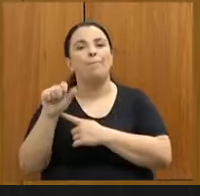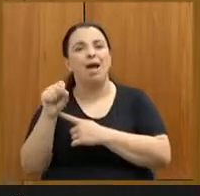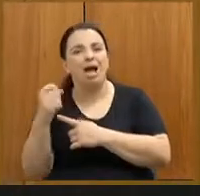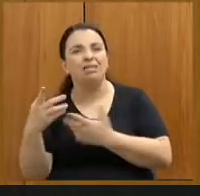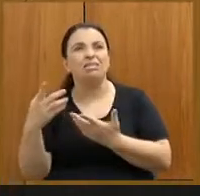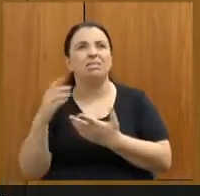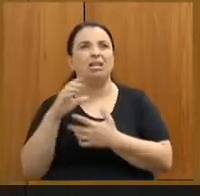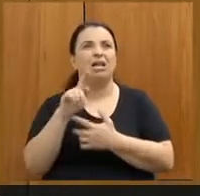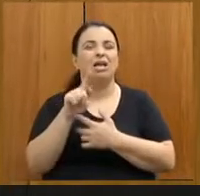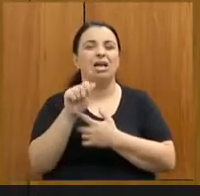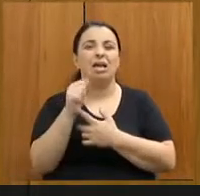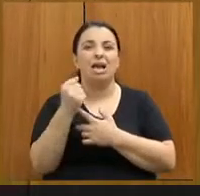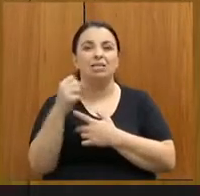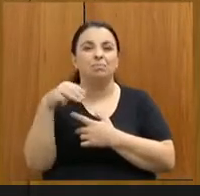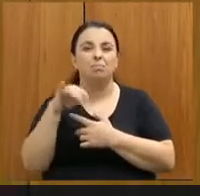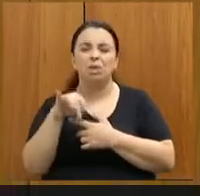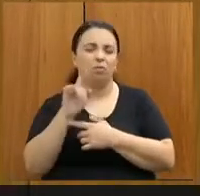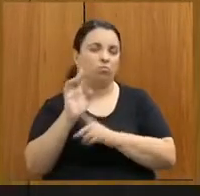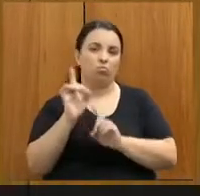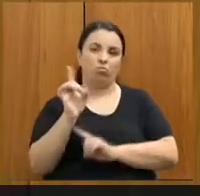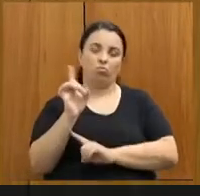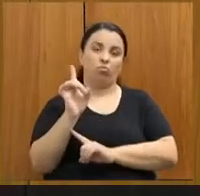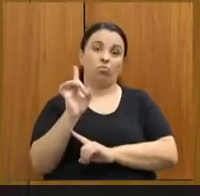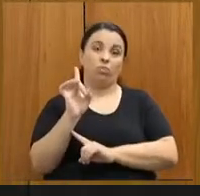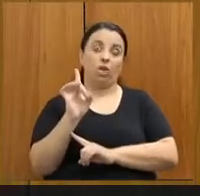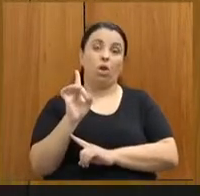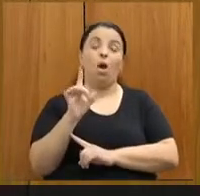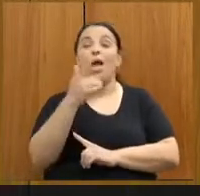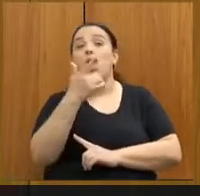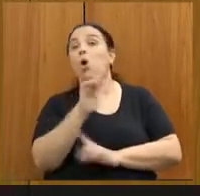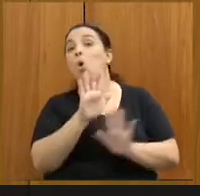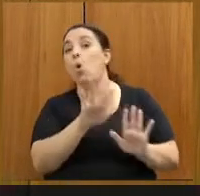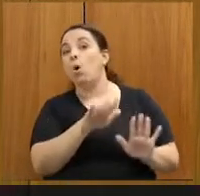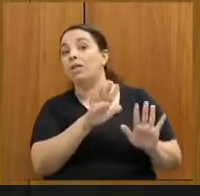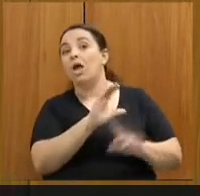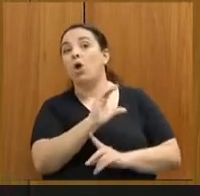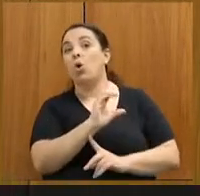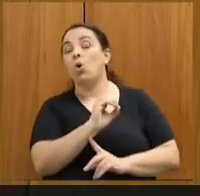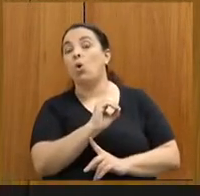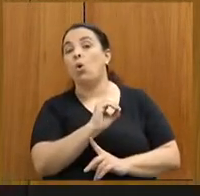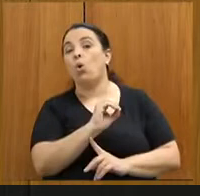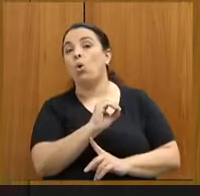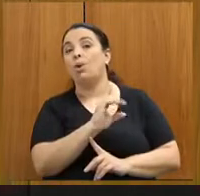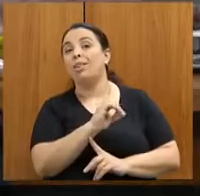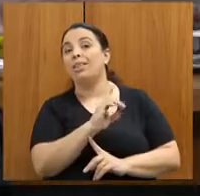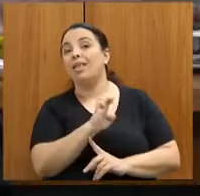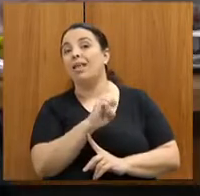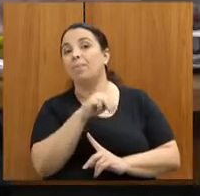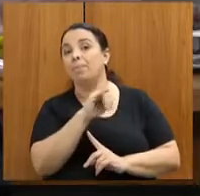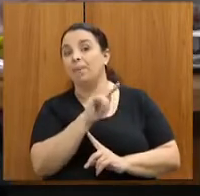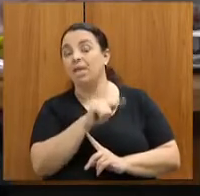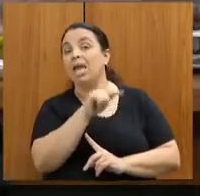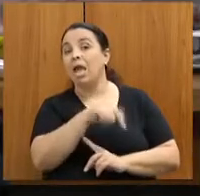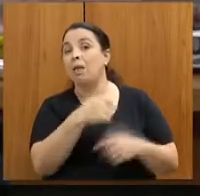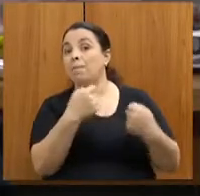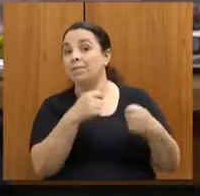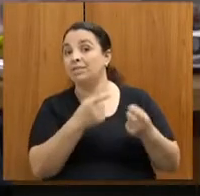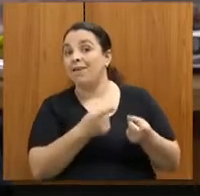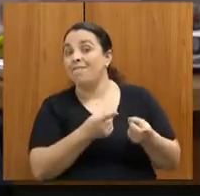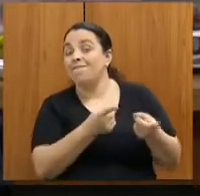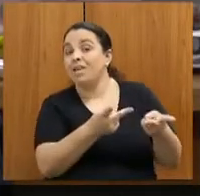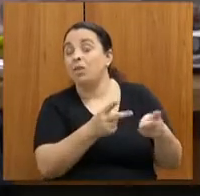com relação a isso no caso à codemig E aí a necessidade da venda da codemig é em